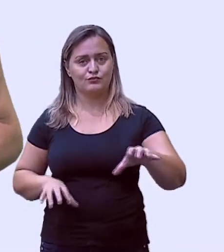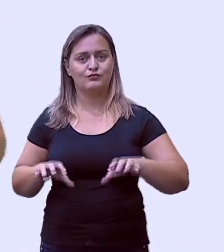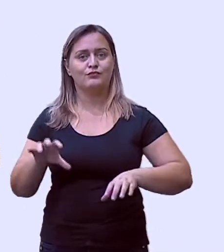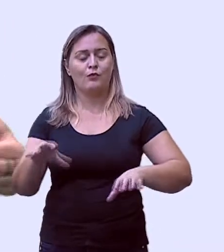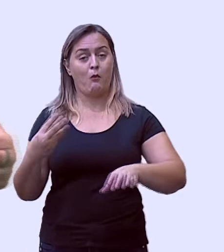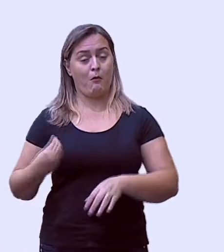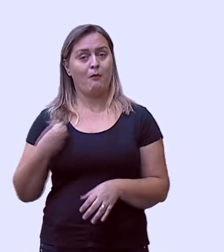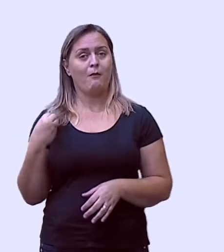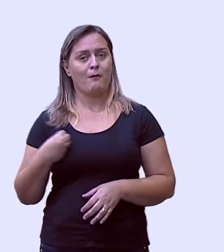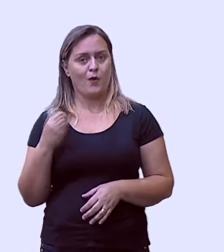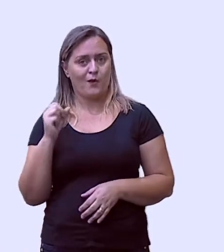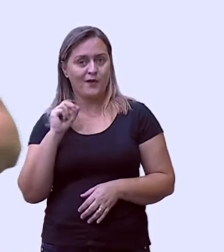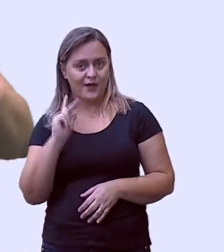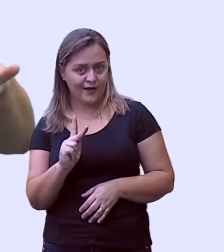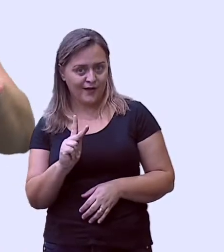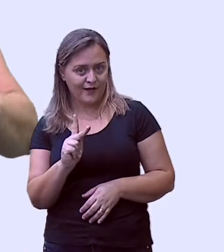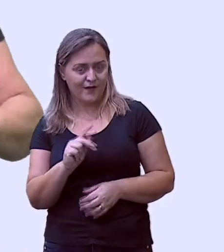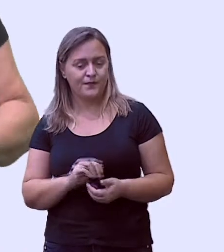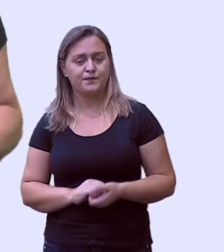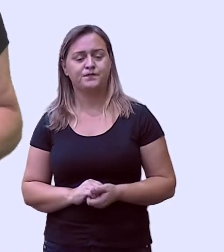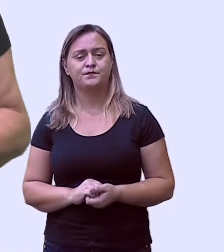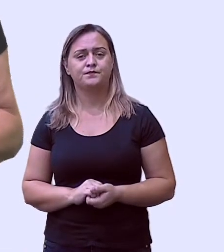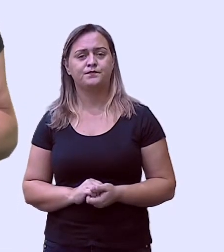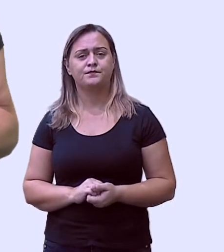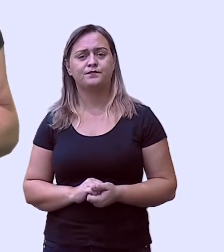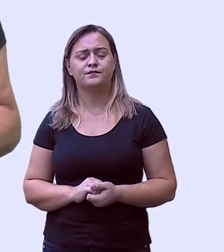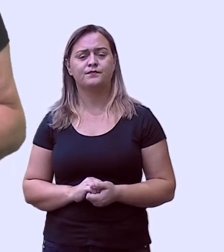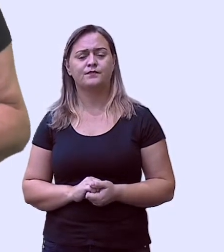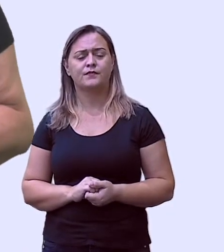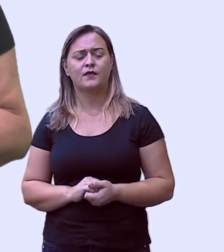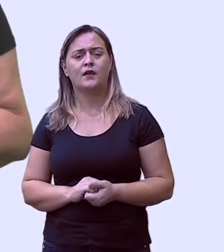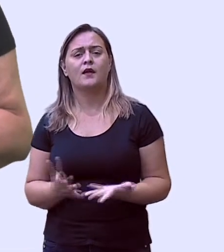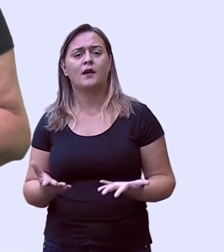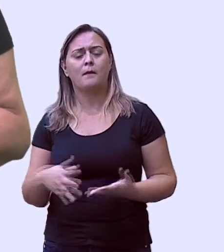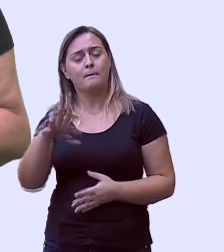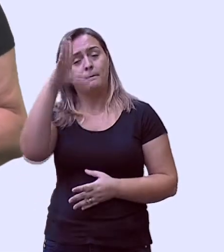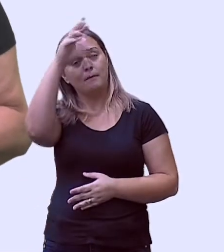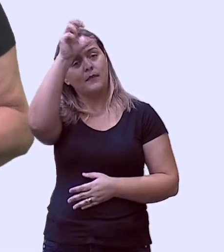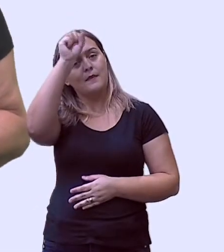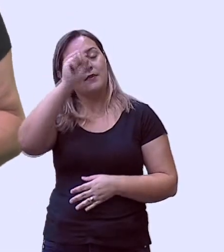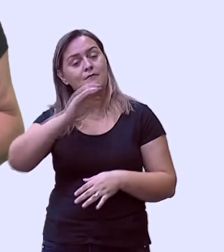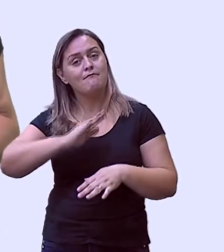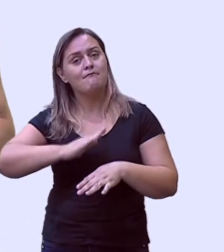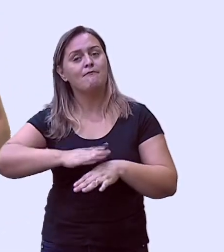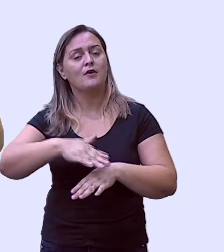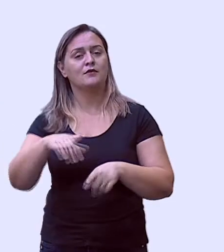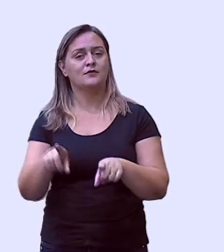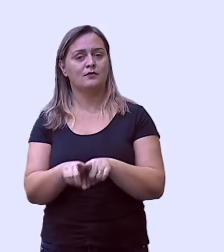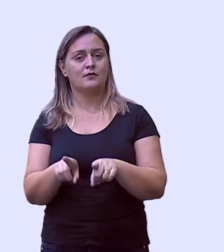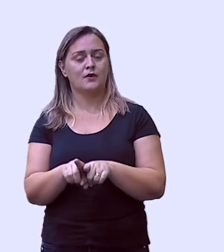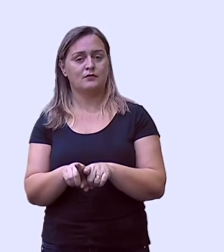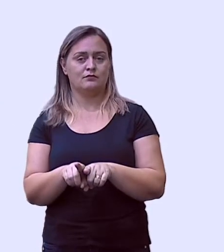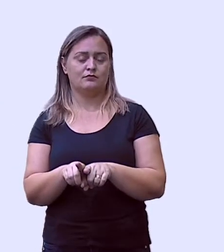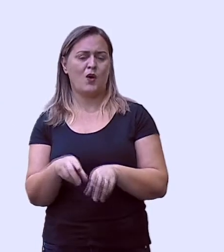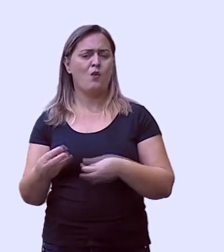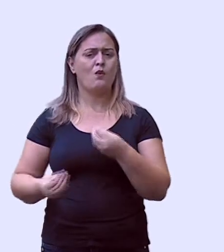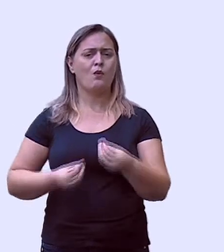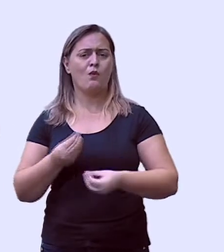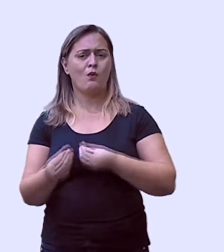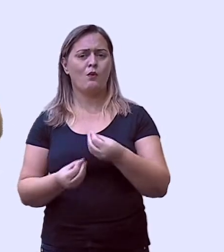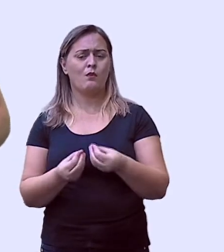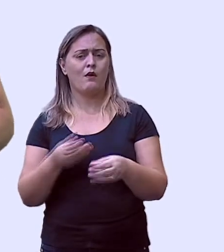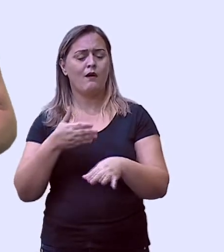só, como que a gente pode ainda mais complementar os nossos estudos? Acessando nossas atividades na